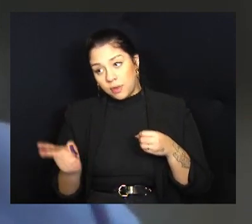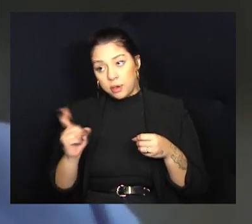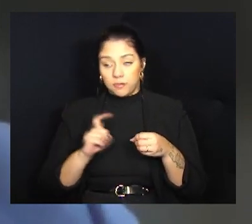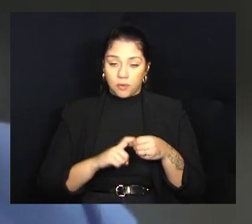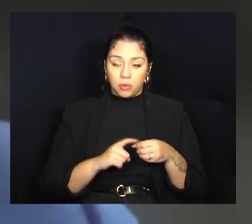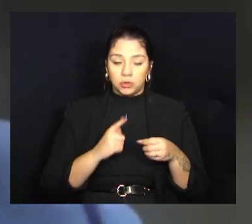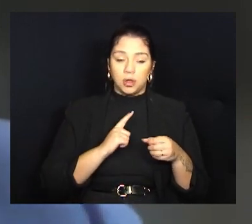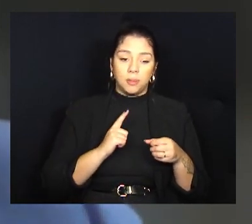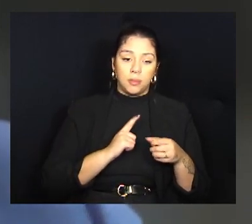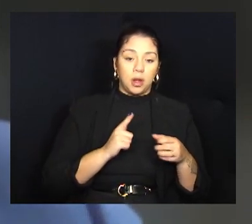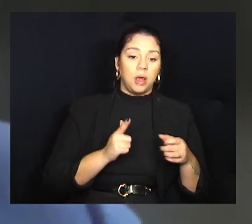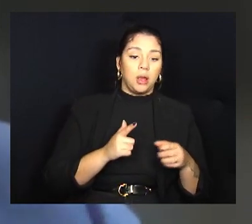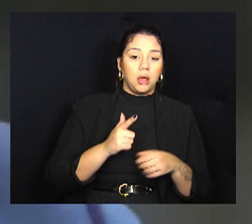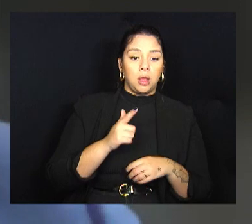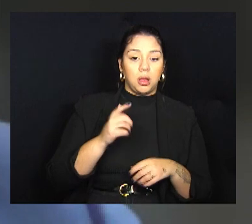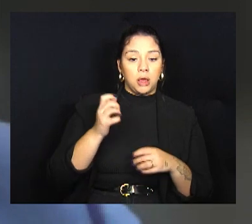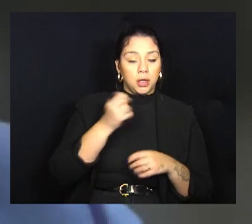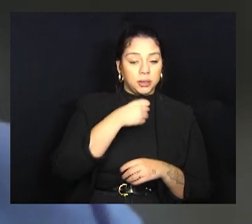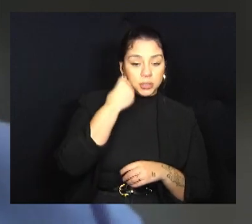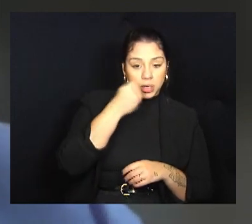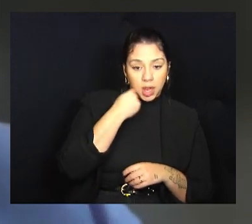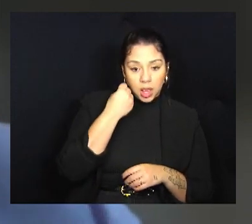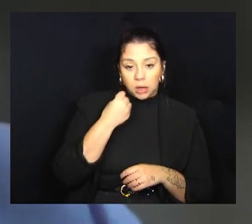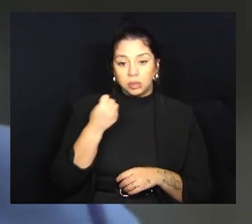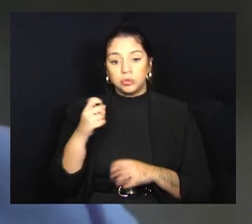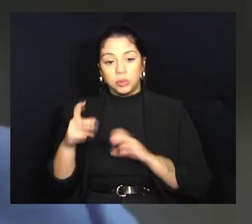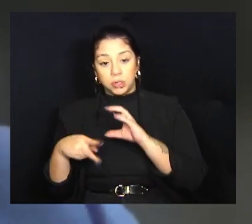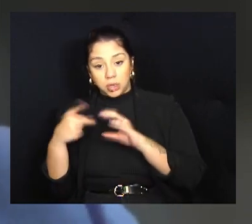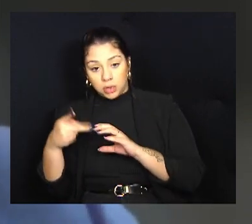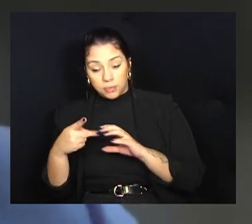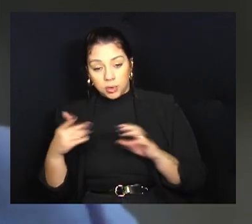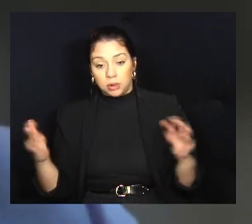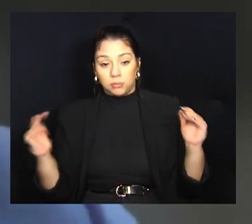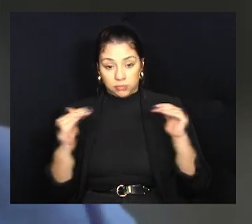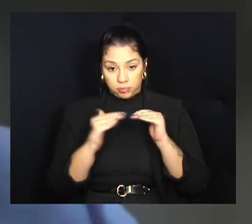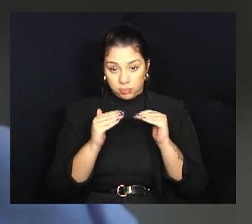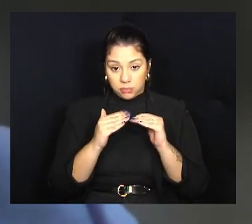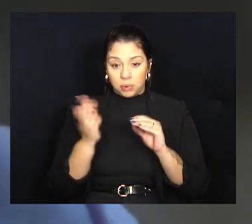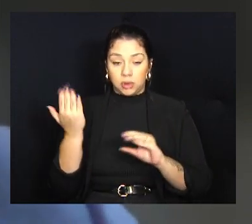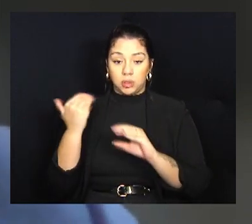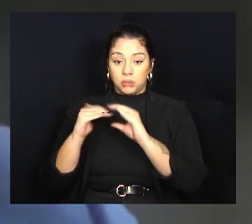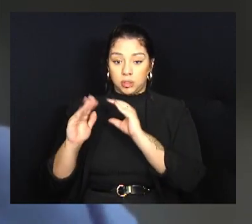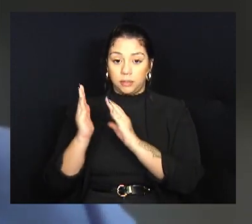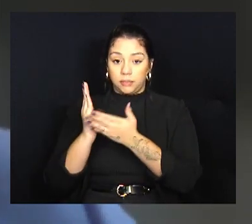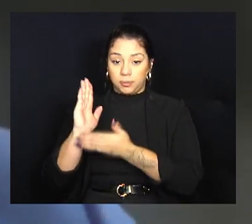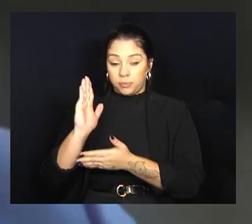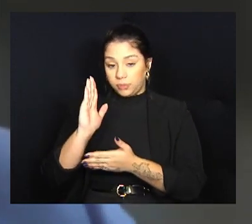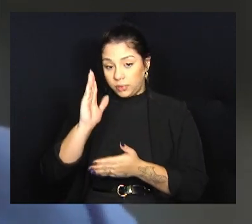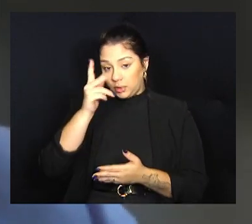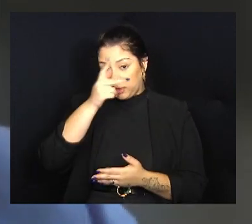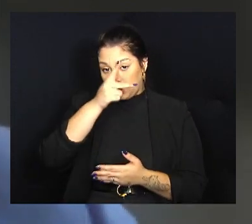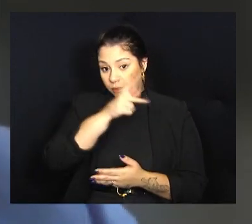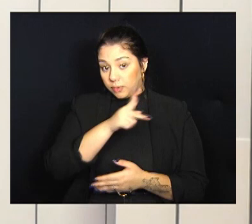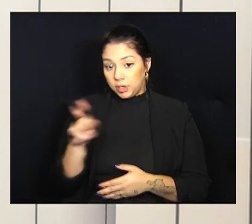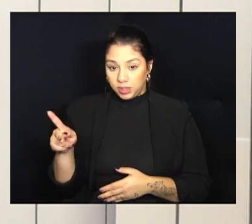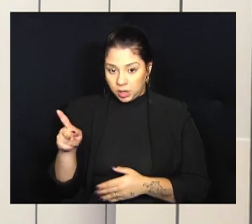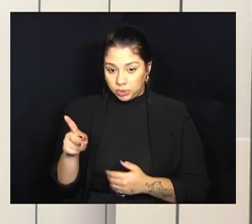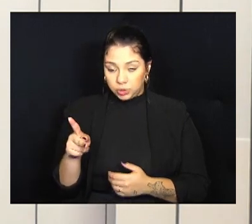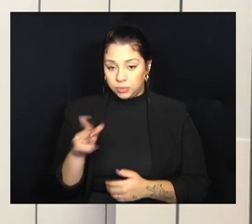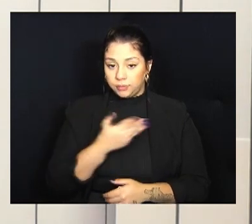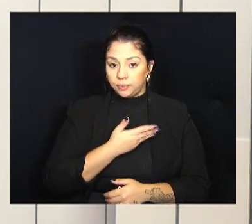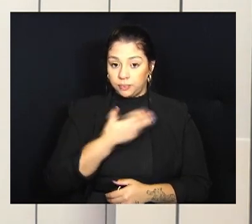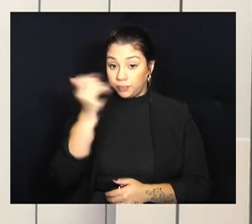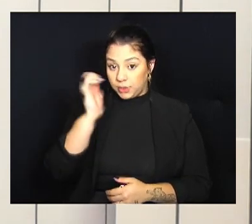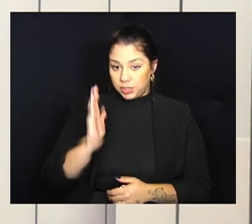um acordo e passe para a sanção da presidência da República. Vinícius, de acordo com o presidente do Senado, o